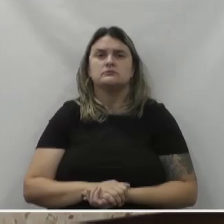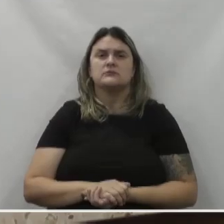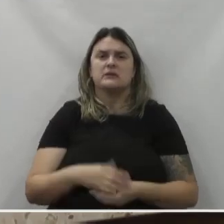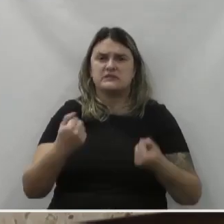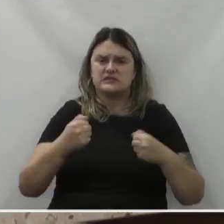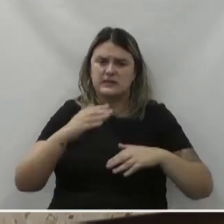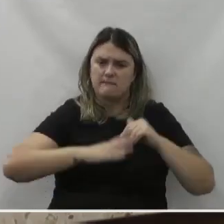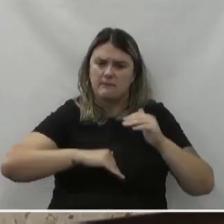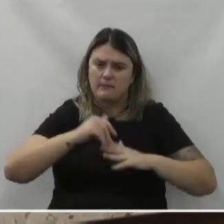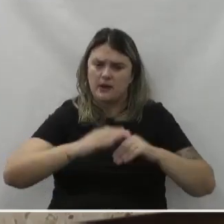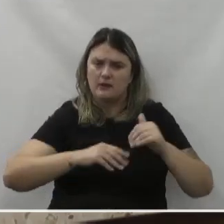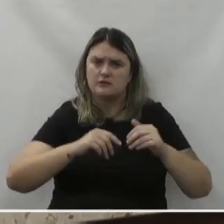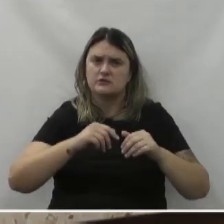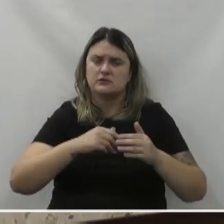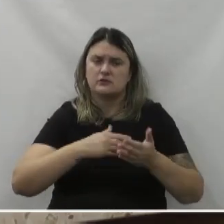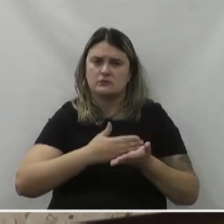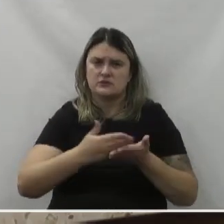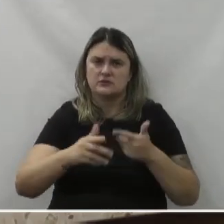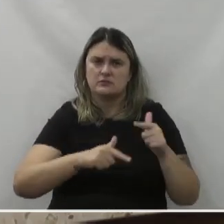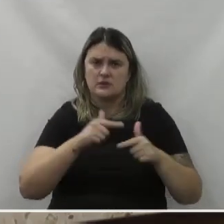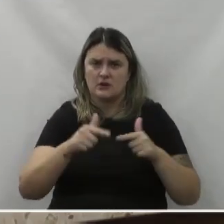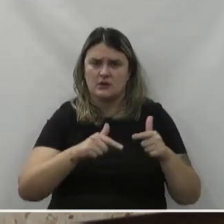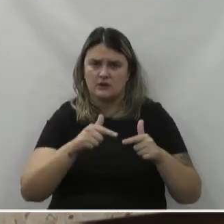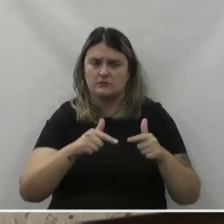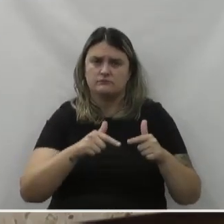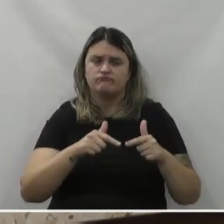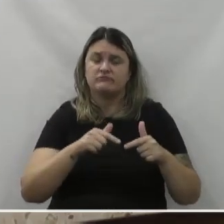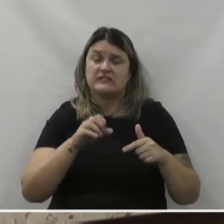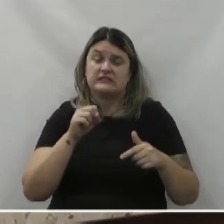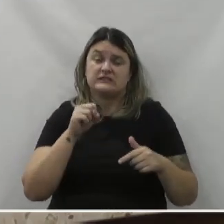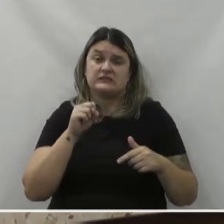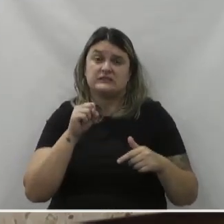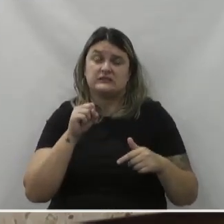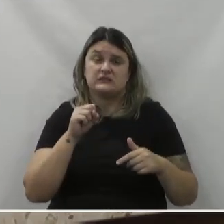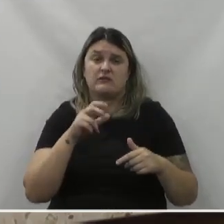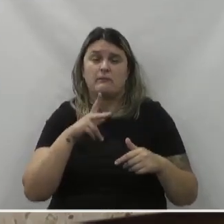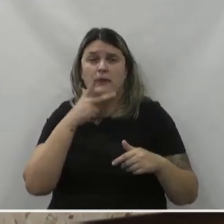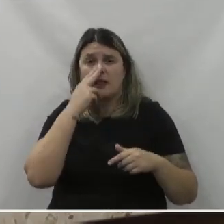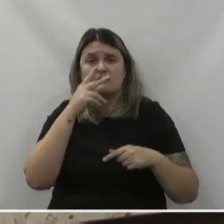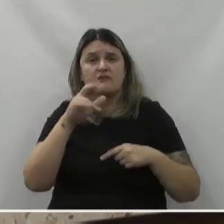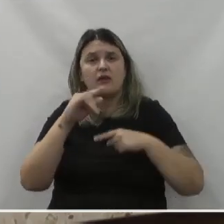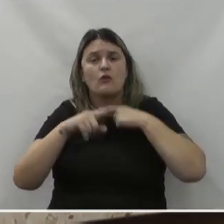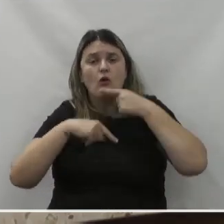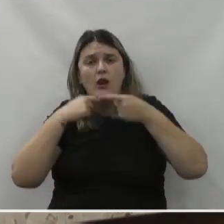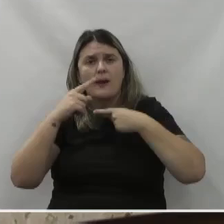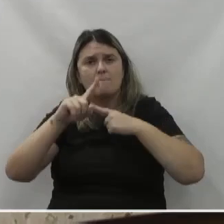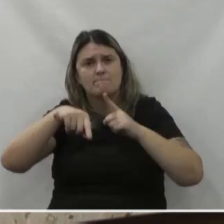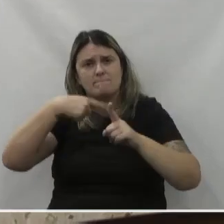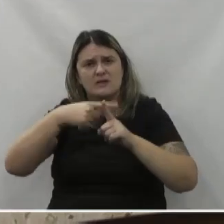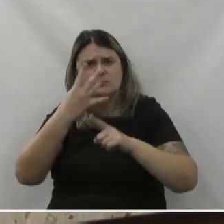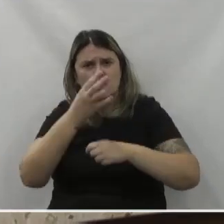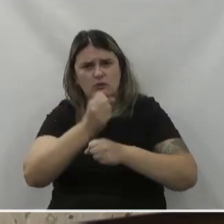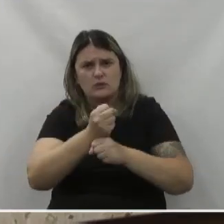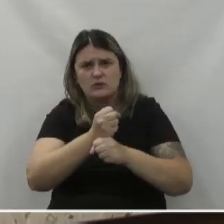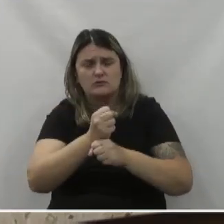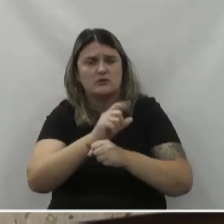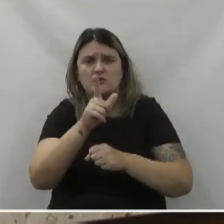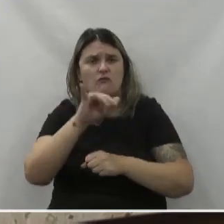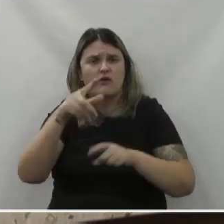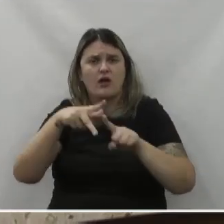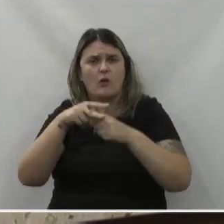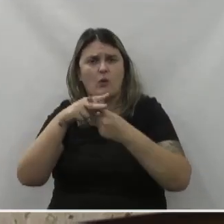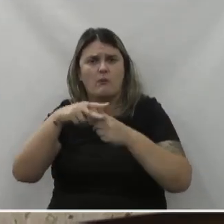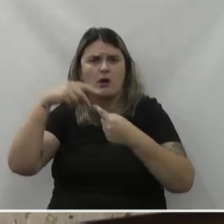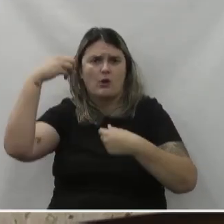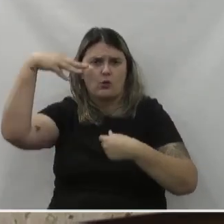prática essa execução aí. Senão nós vamos acabar rolando mais 4 anos e não tendo. Então